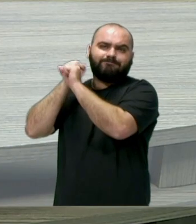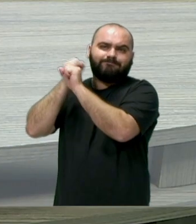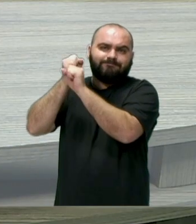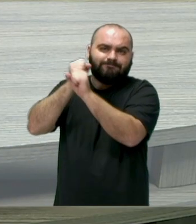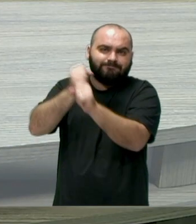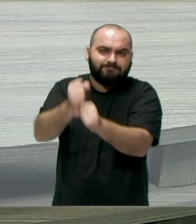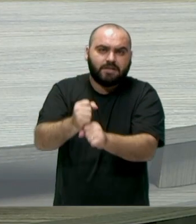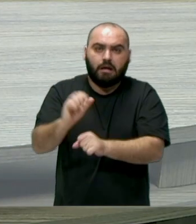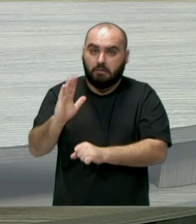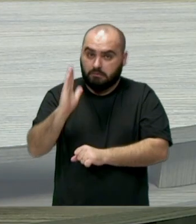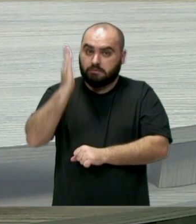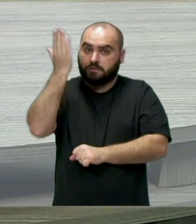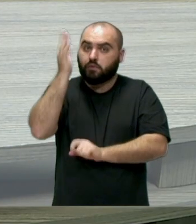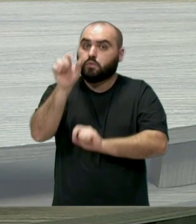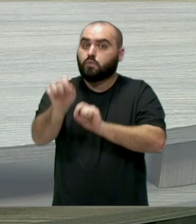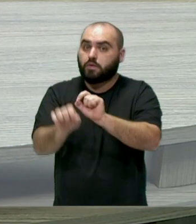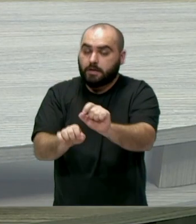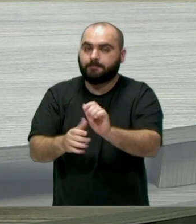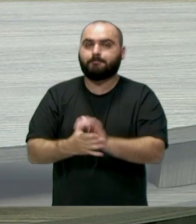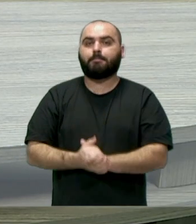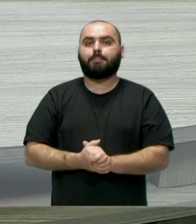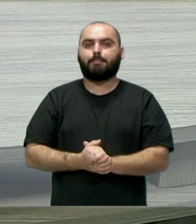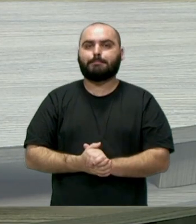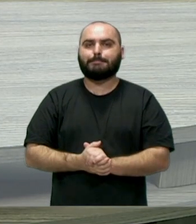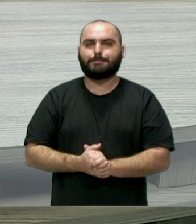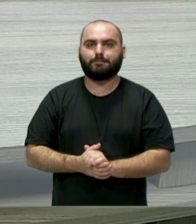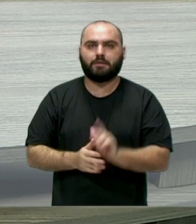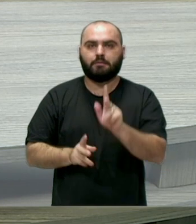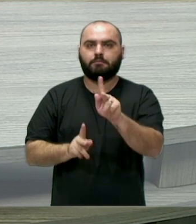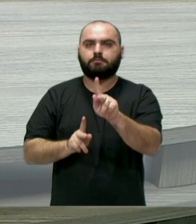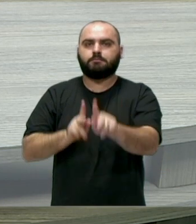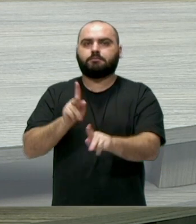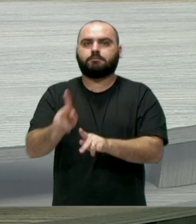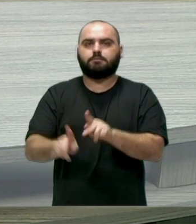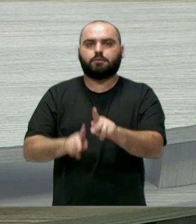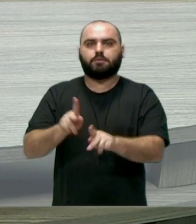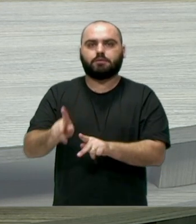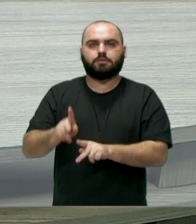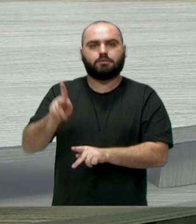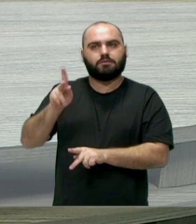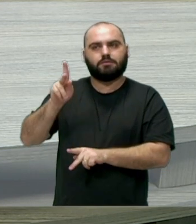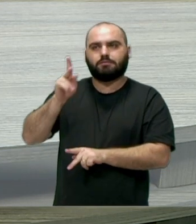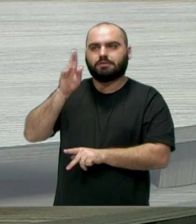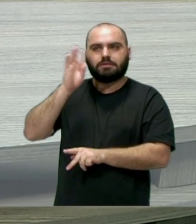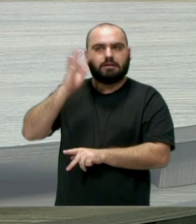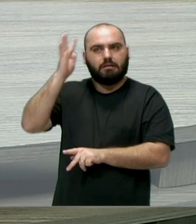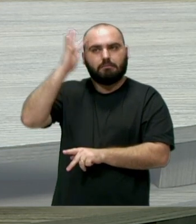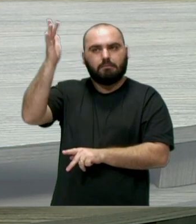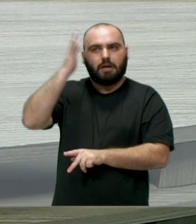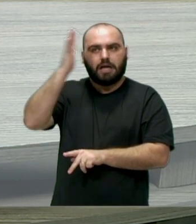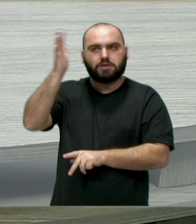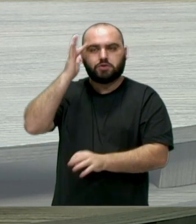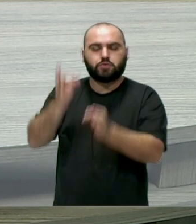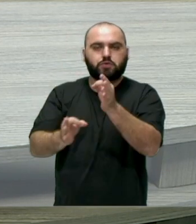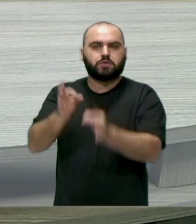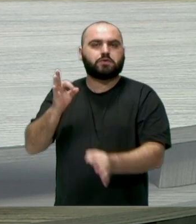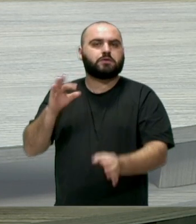aconteceu um processo de desconstrução de uma imagem positiva que existia na Justiça Eleitoral,